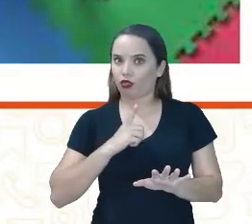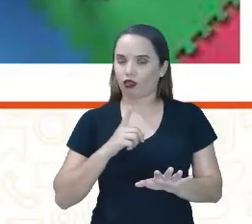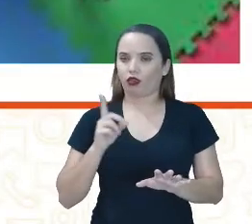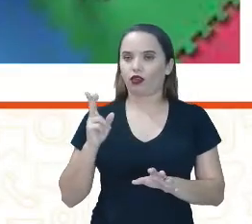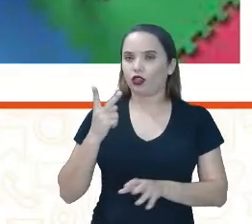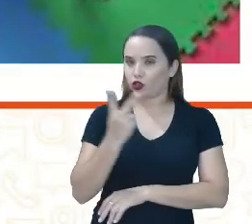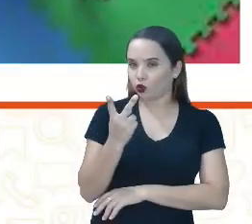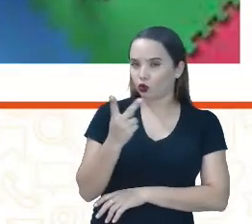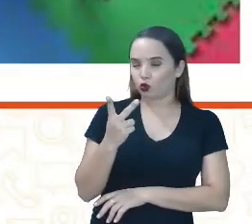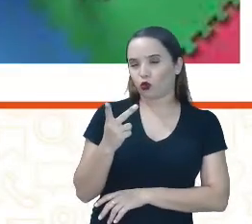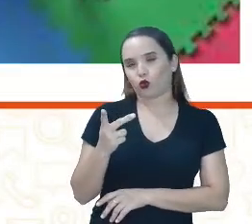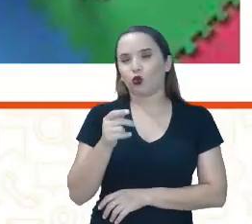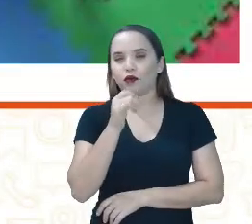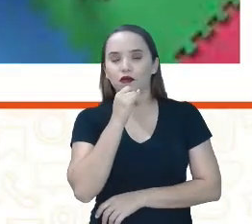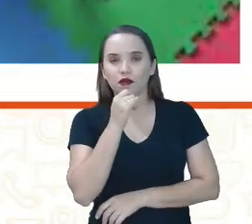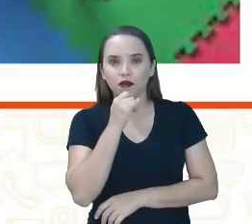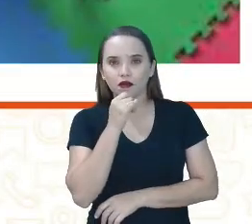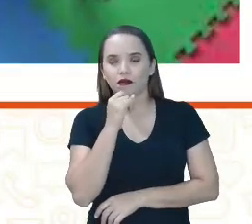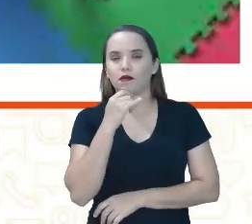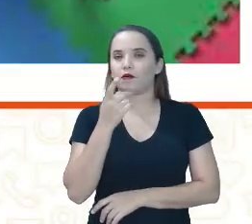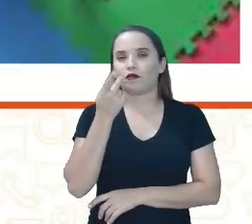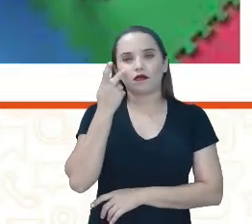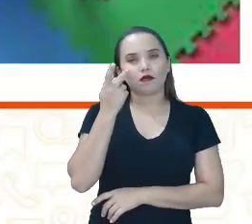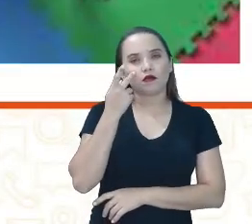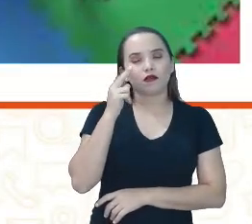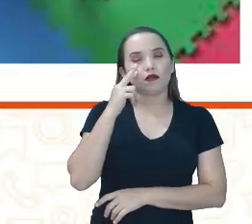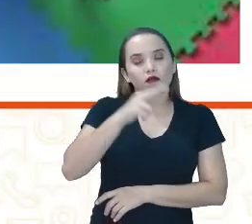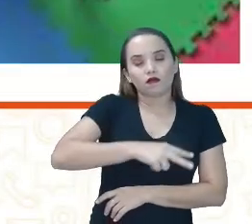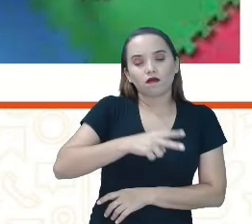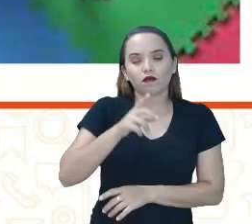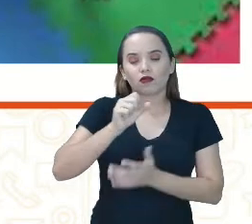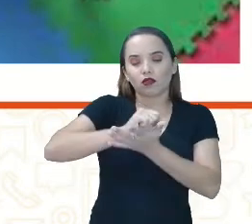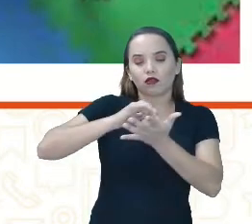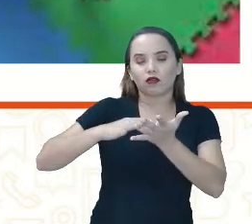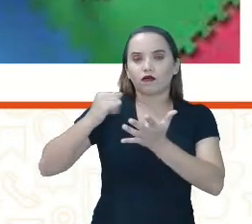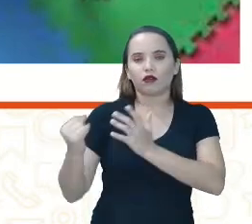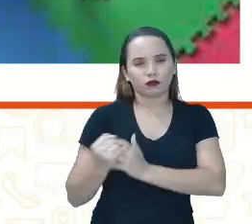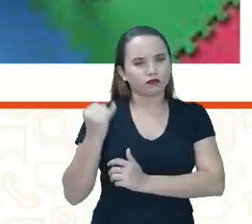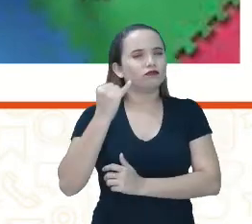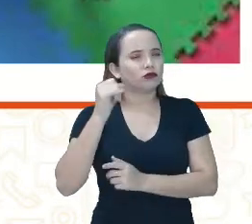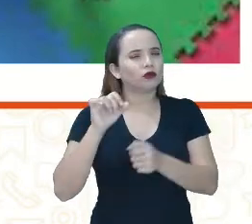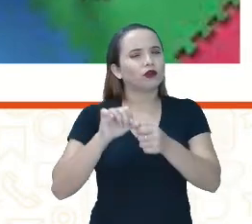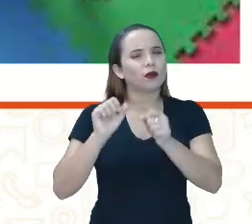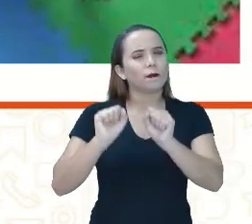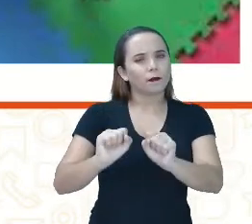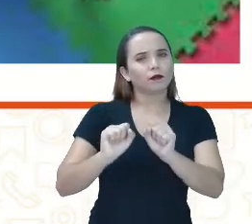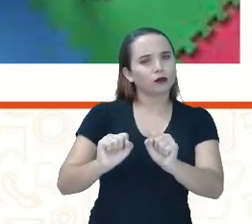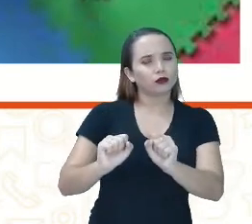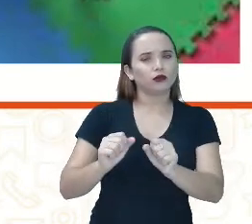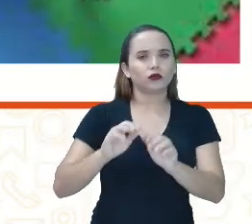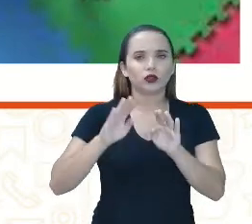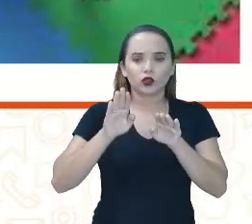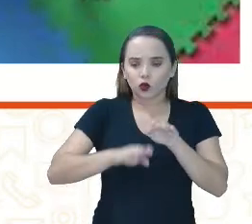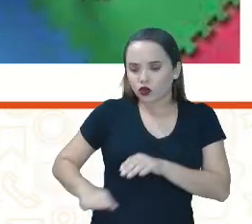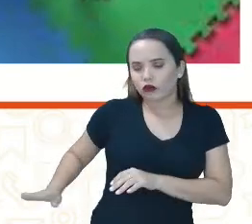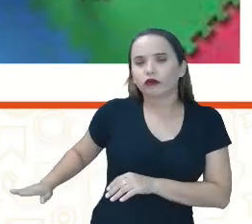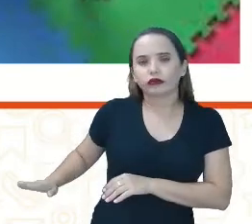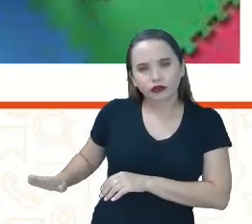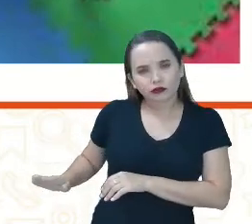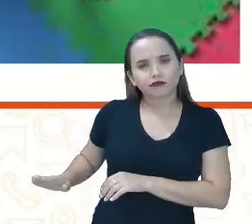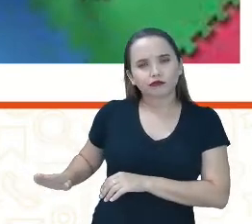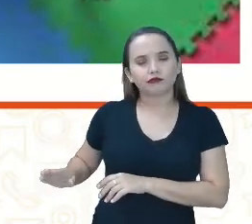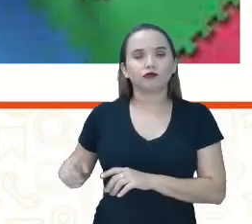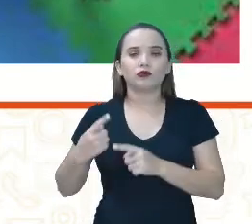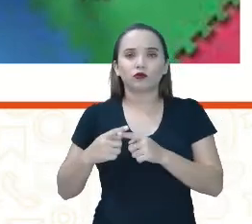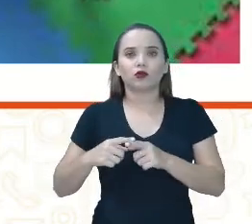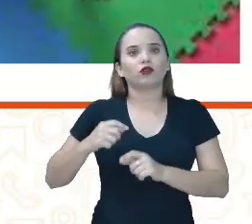eu trouxe mais 2 exemplos, né, para a gente ver atividades que são importantes para que a gente possa fazer com as crianças menores, né, para que a